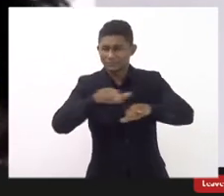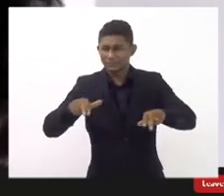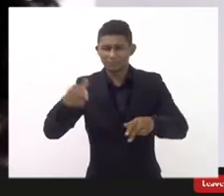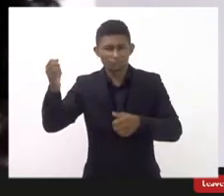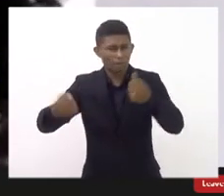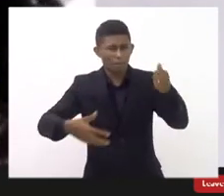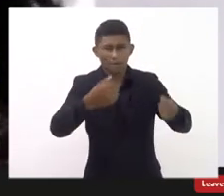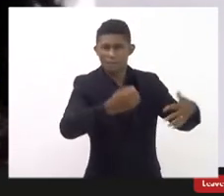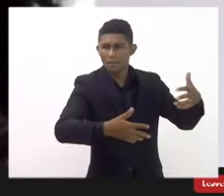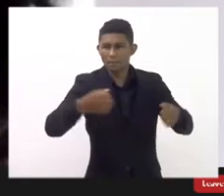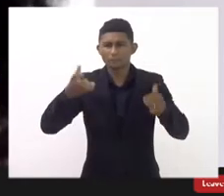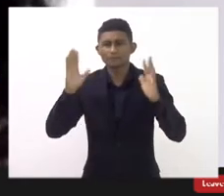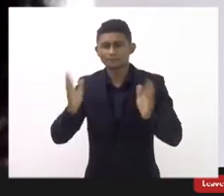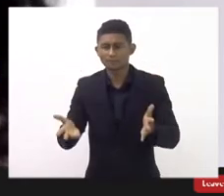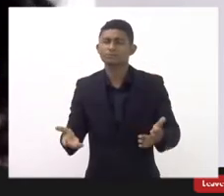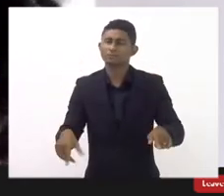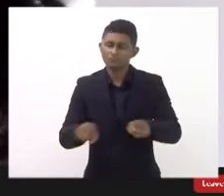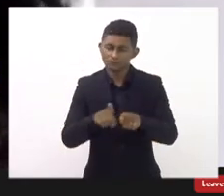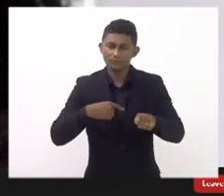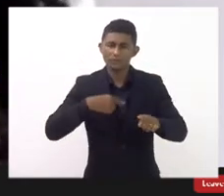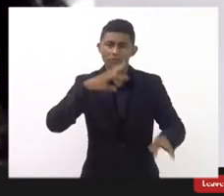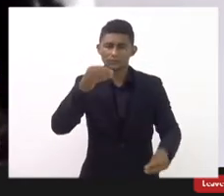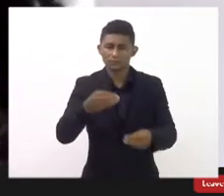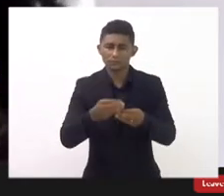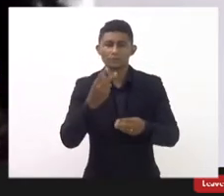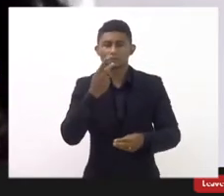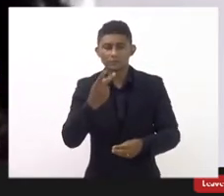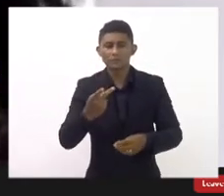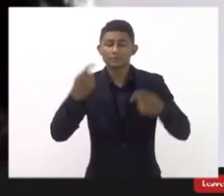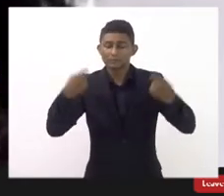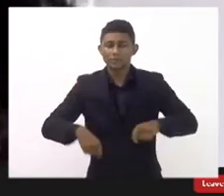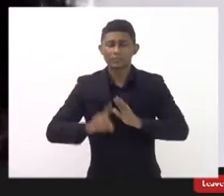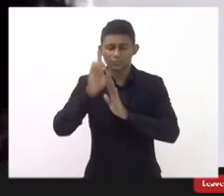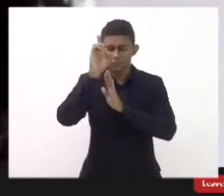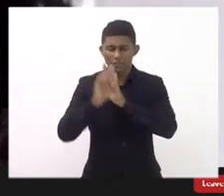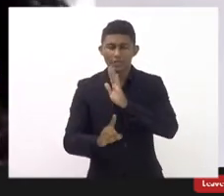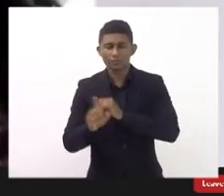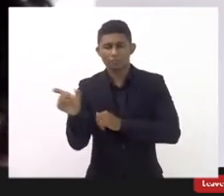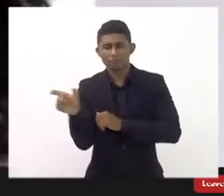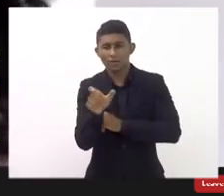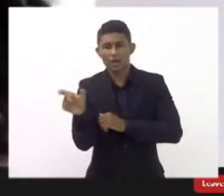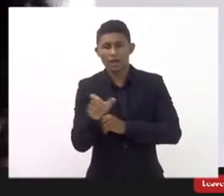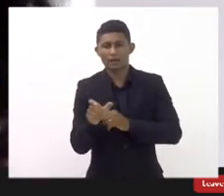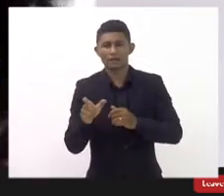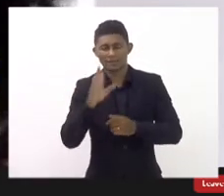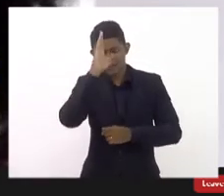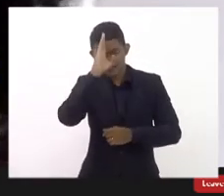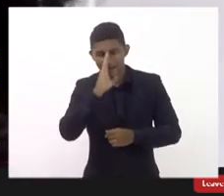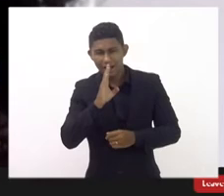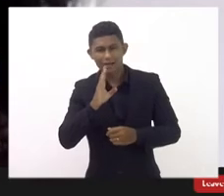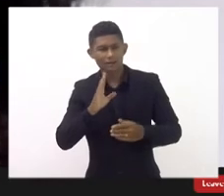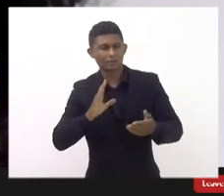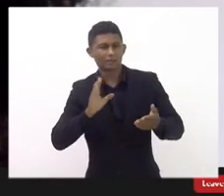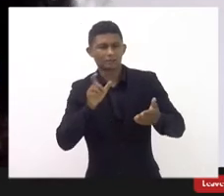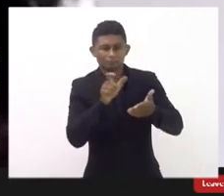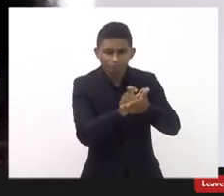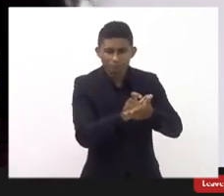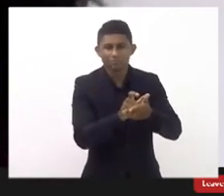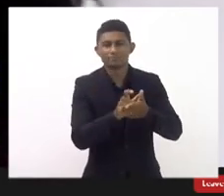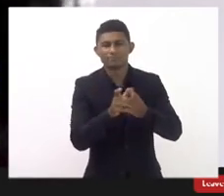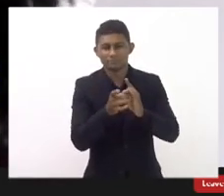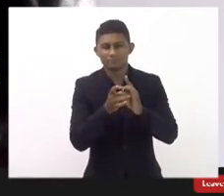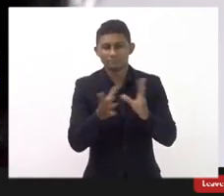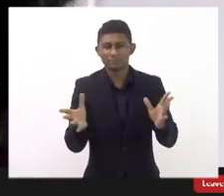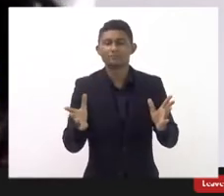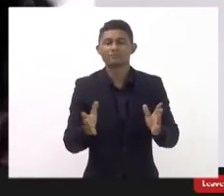é mais do que central afirmar e implementar o direito à gratuidade dos estudantes do concomitante subsequente. Eu já perdi